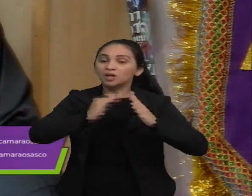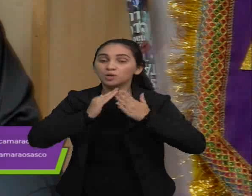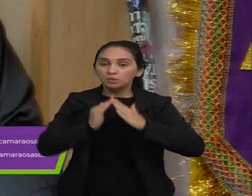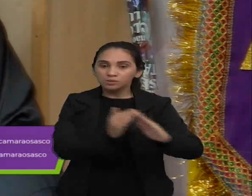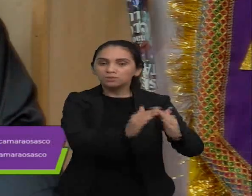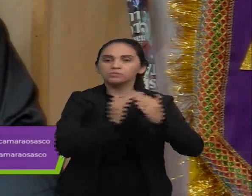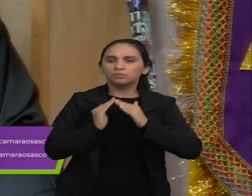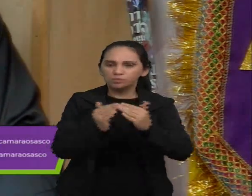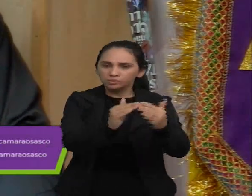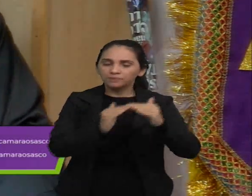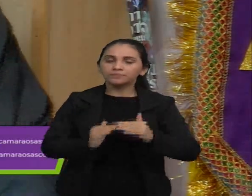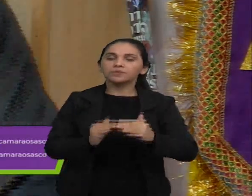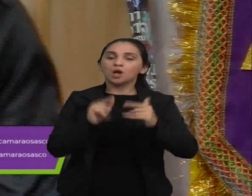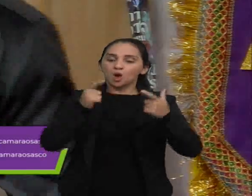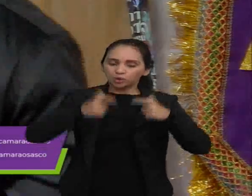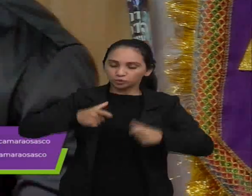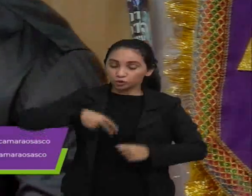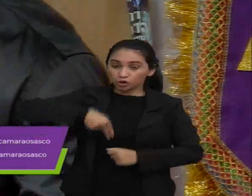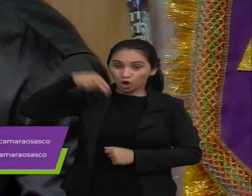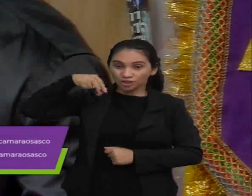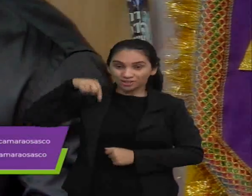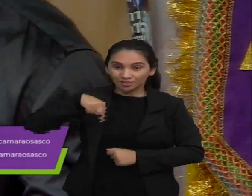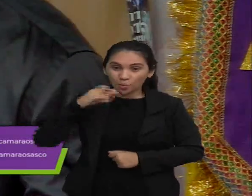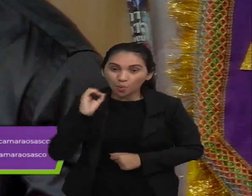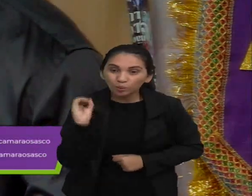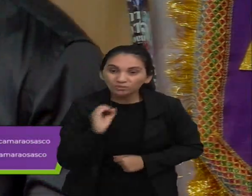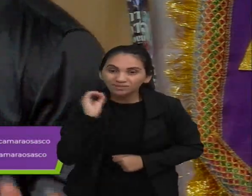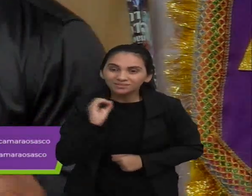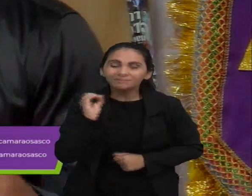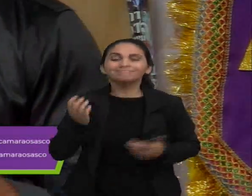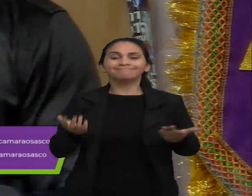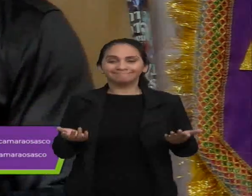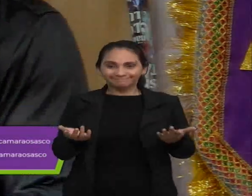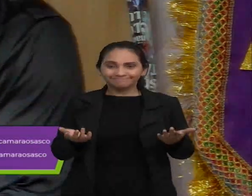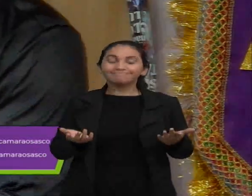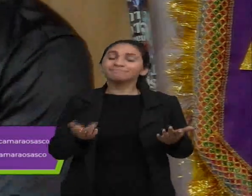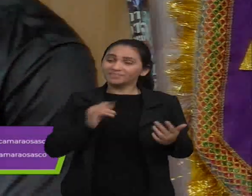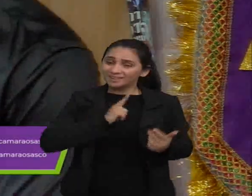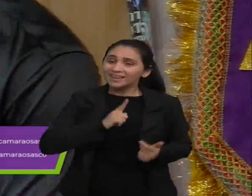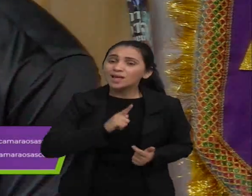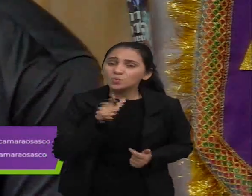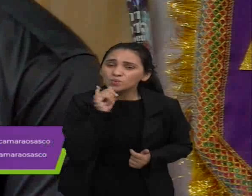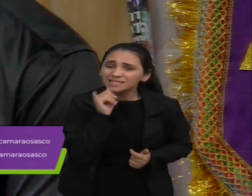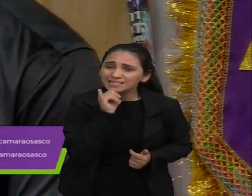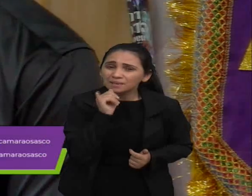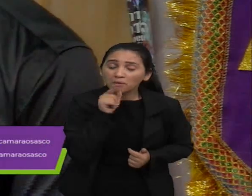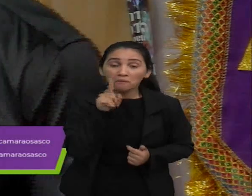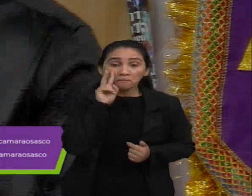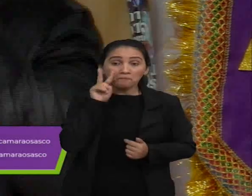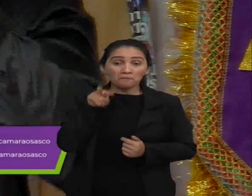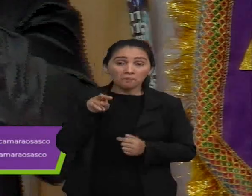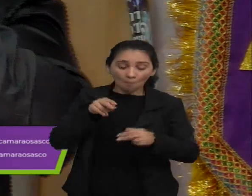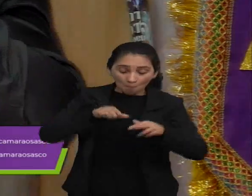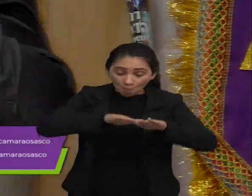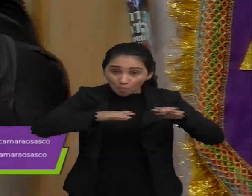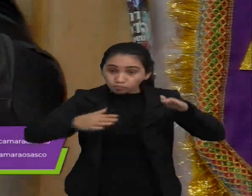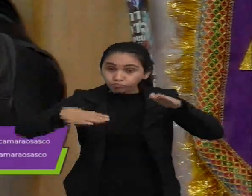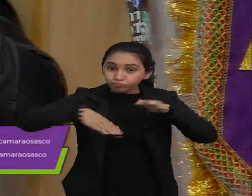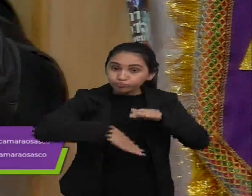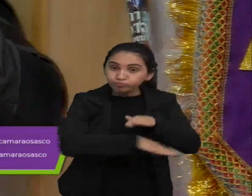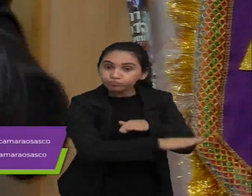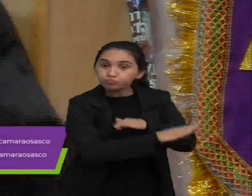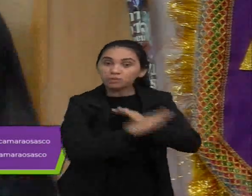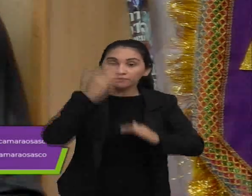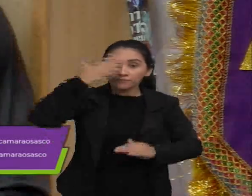oito bairros da Zona Norte e eu falo que um grande exemplo que a população pode não ver porque está debaixo da terra mas ela